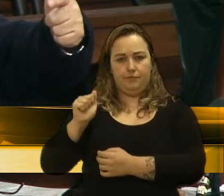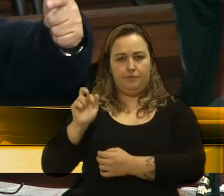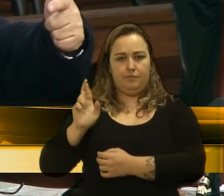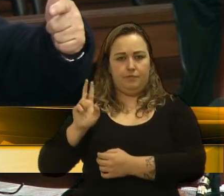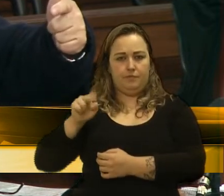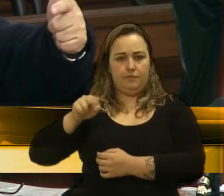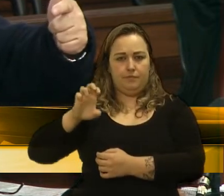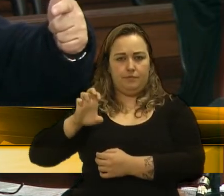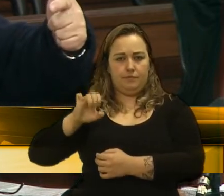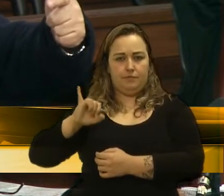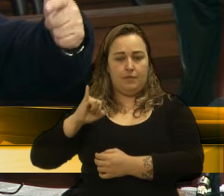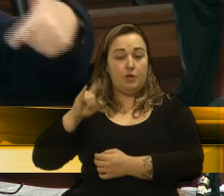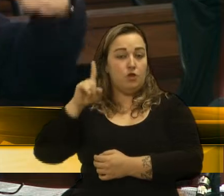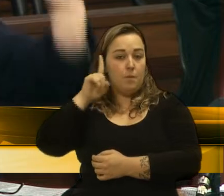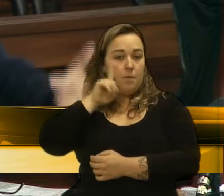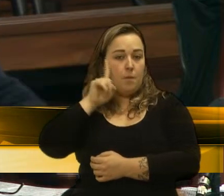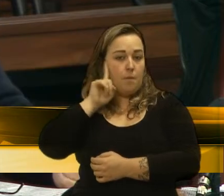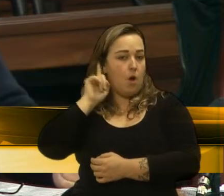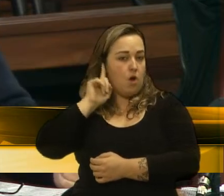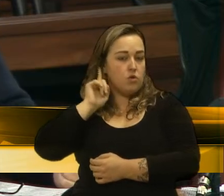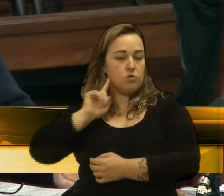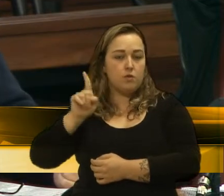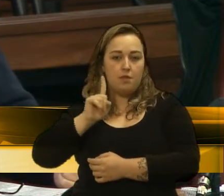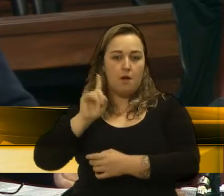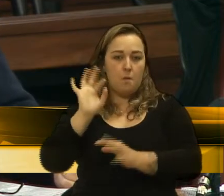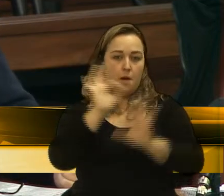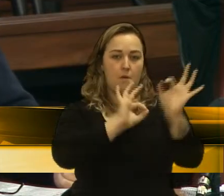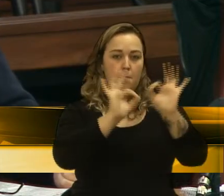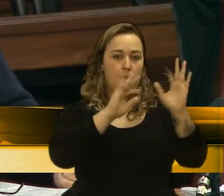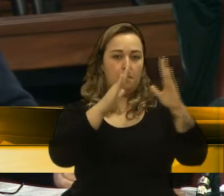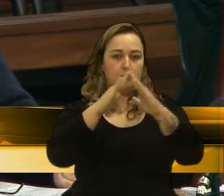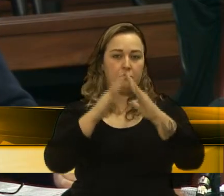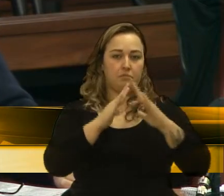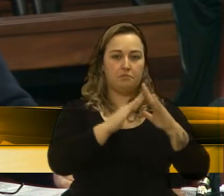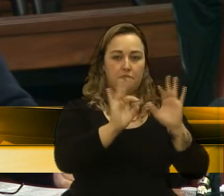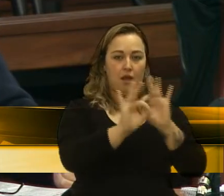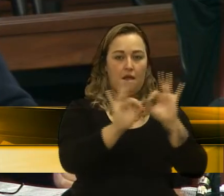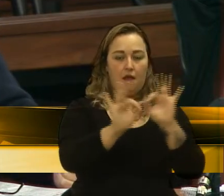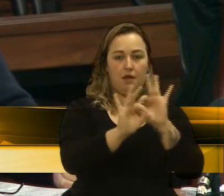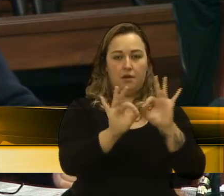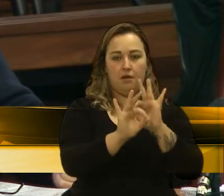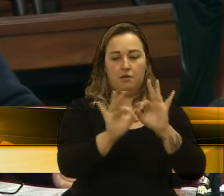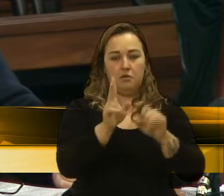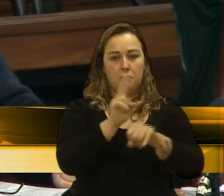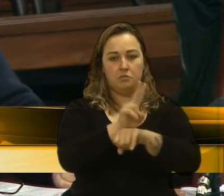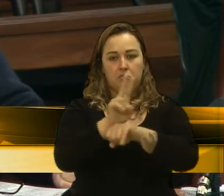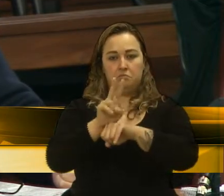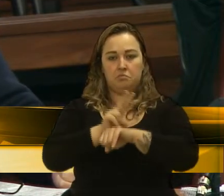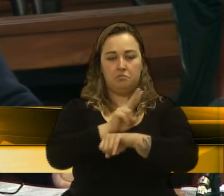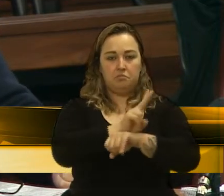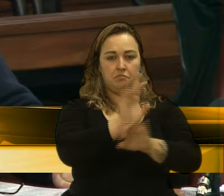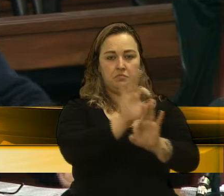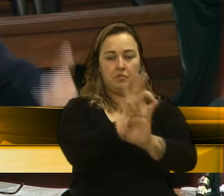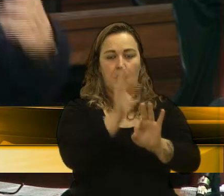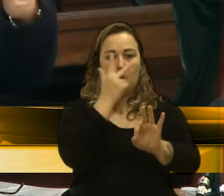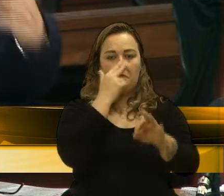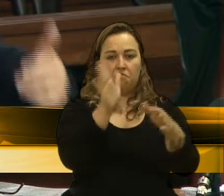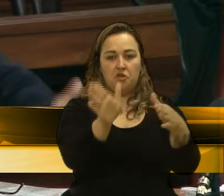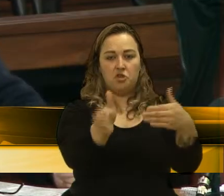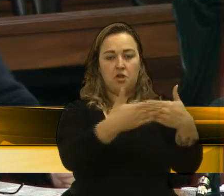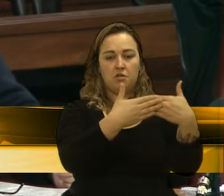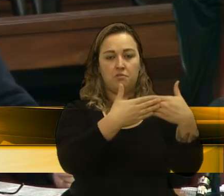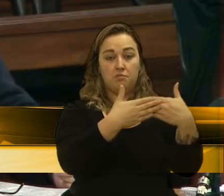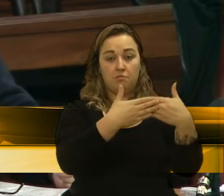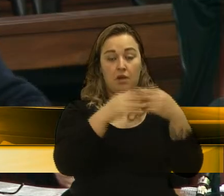propositadamente não recuperavam os casarões. Não recuperavam os casarões, deixavam os casarões fechados, né? E vejo